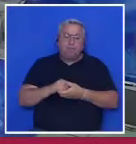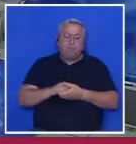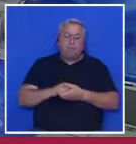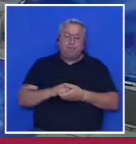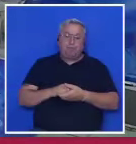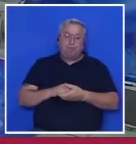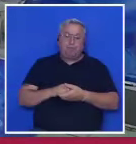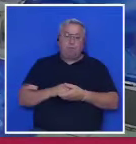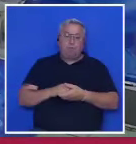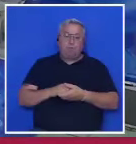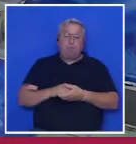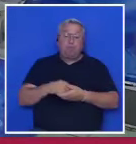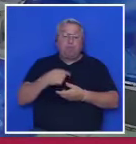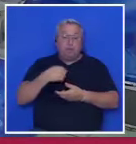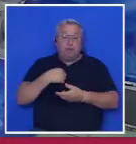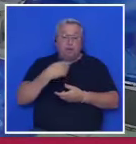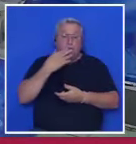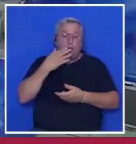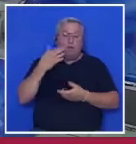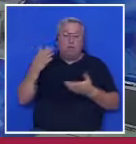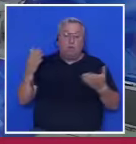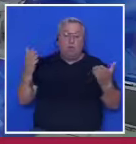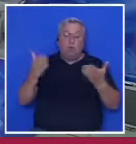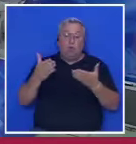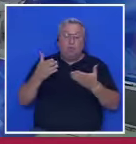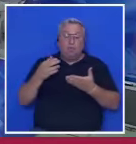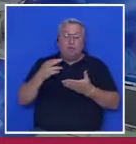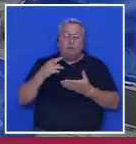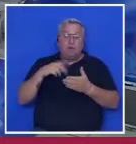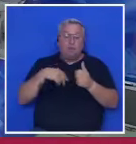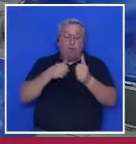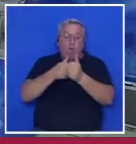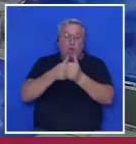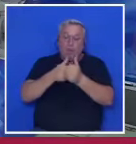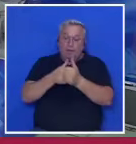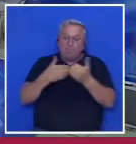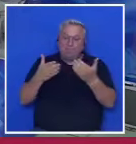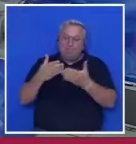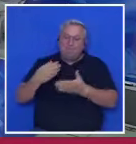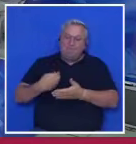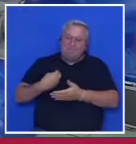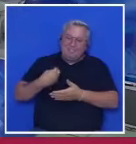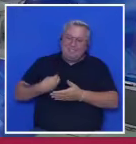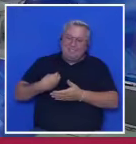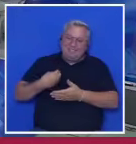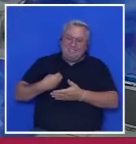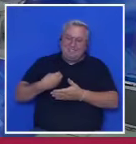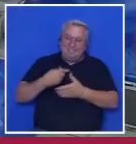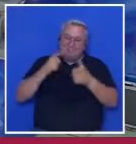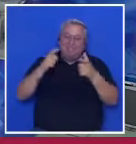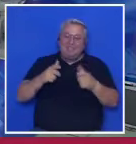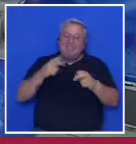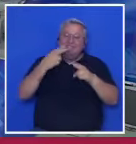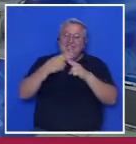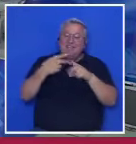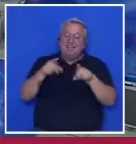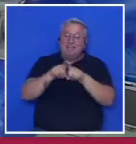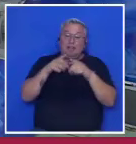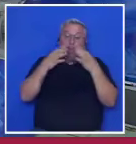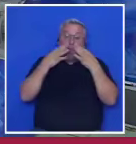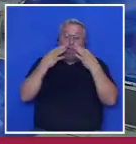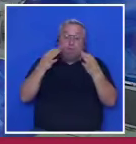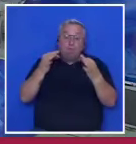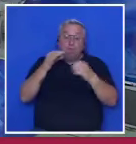bem, eu peço agora que os senhores que nos acompanham ao vivo aqui do Espaço Loterias Caixa, que